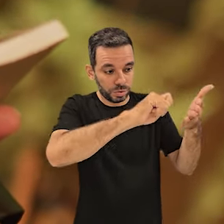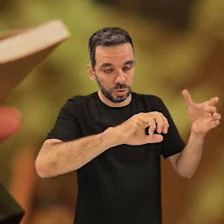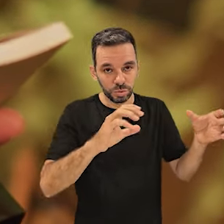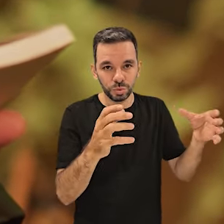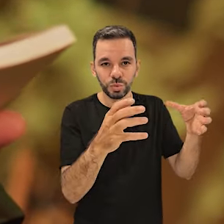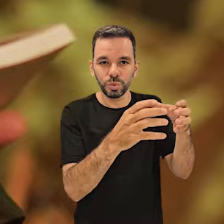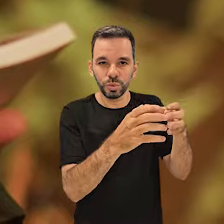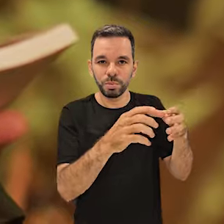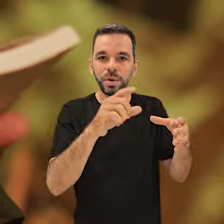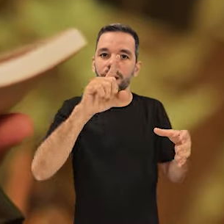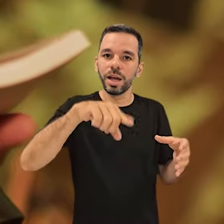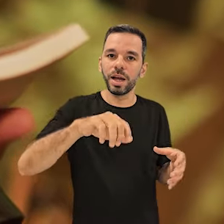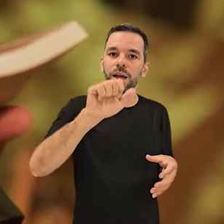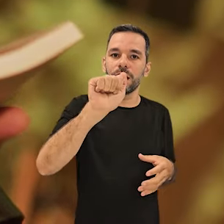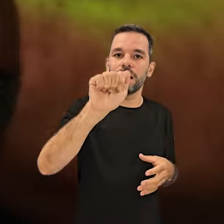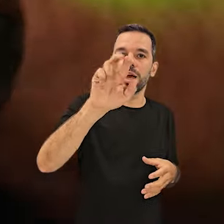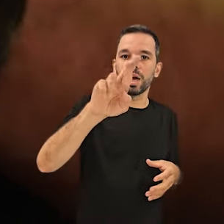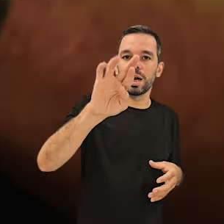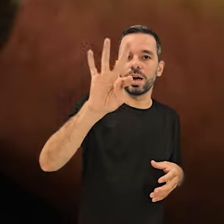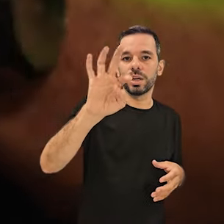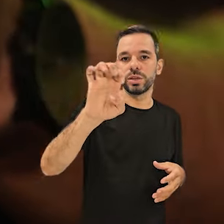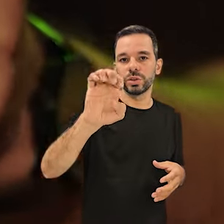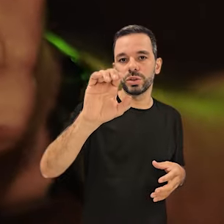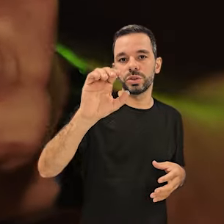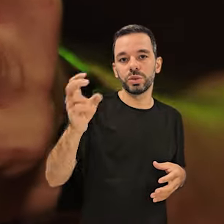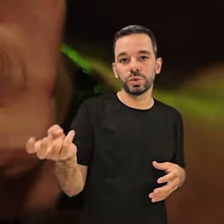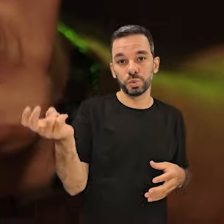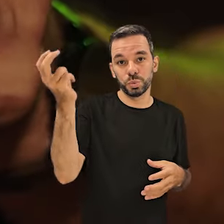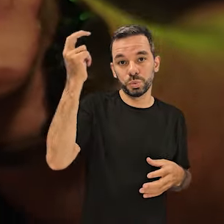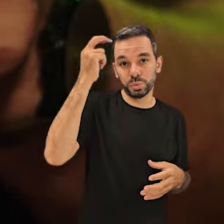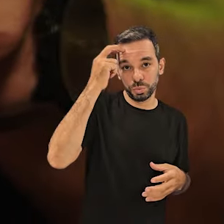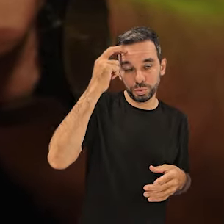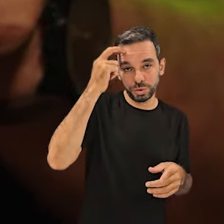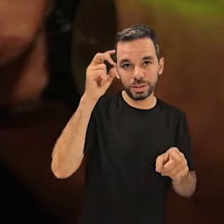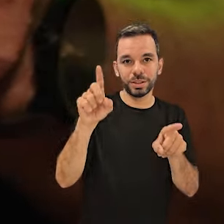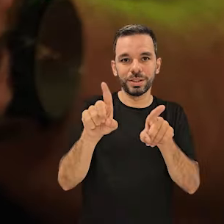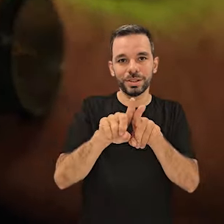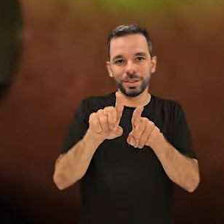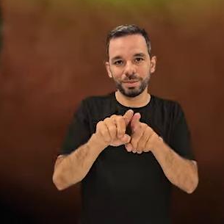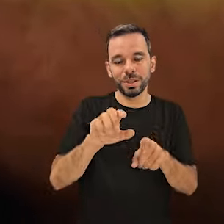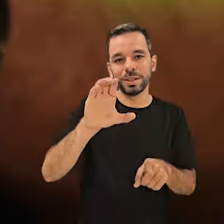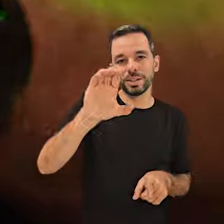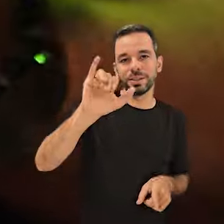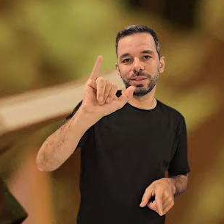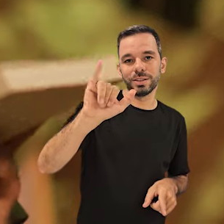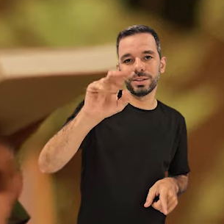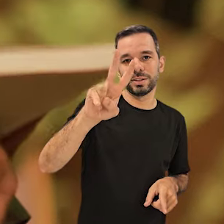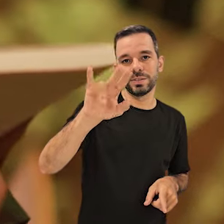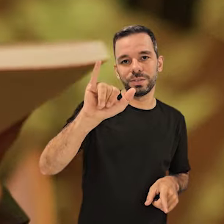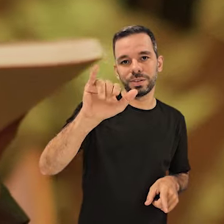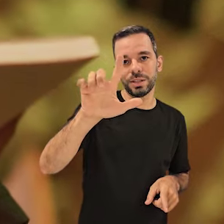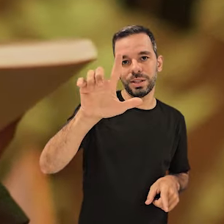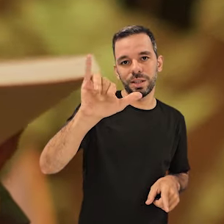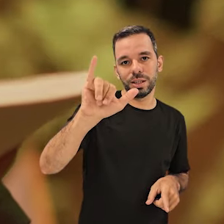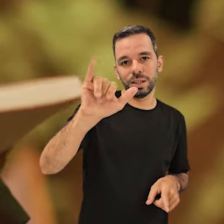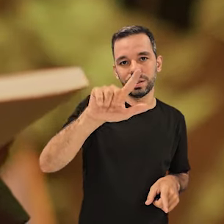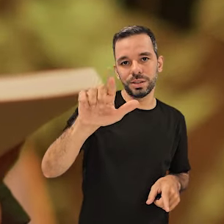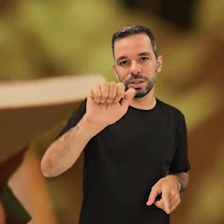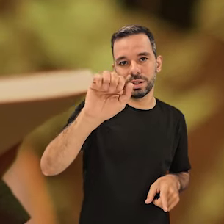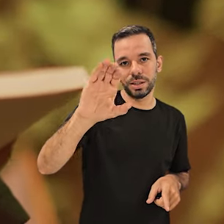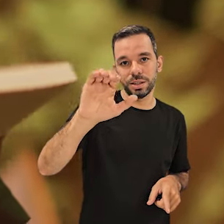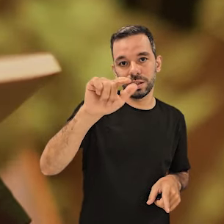interessante, chamada Arte, Cultura e Civilização. Arte, Cultura e Civilização é um compêndio de vários artigos